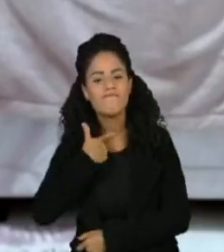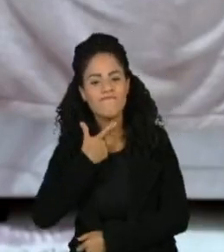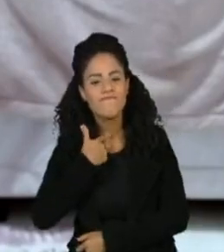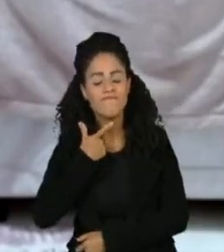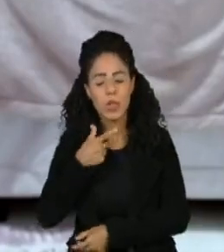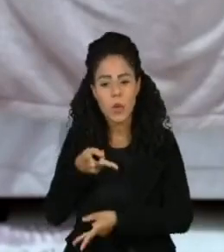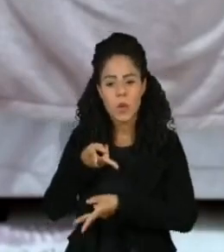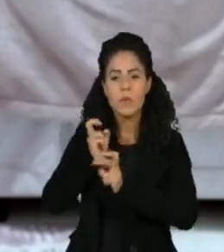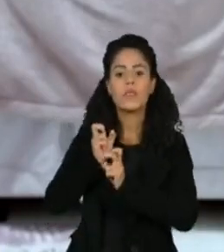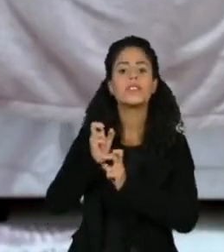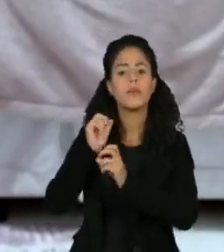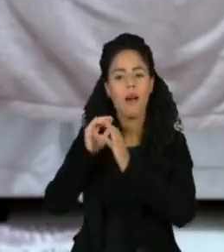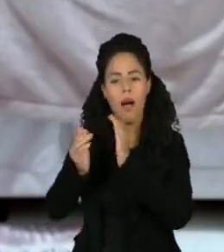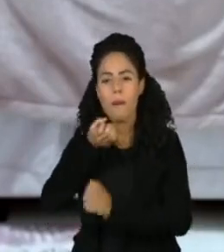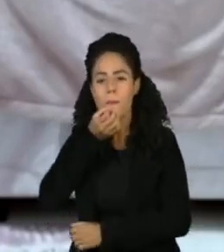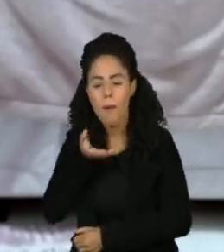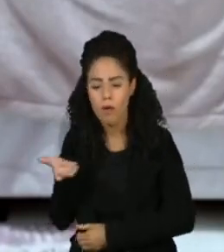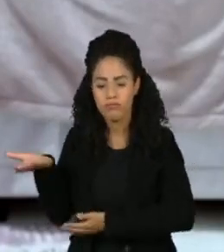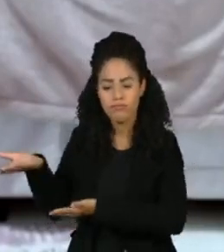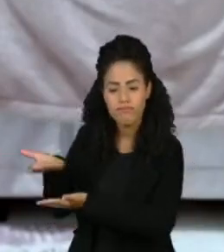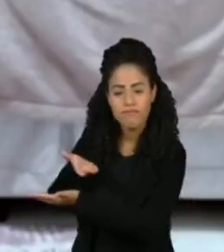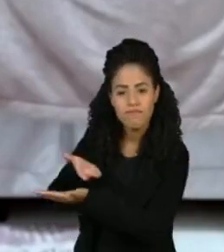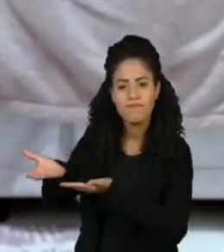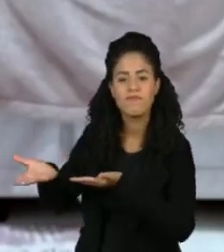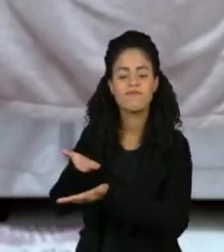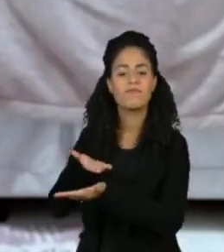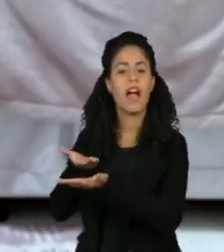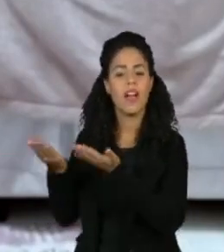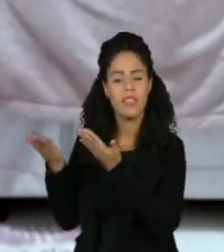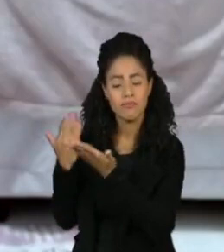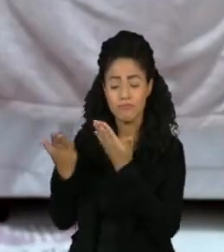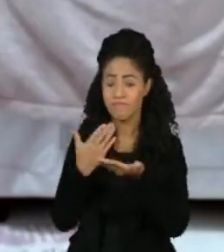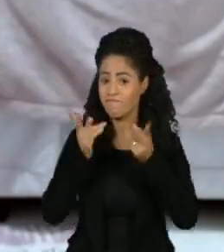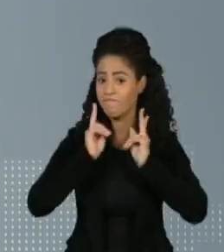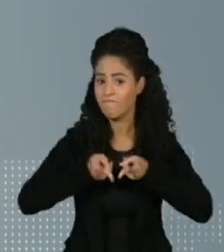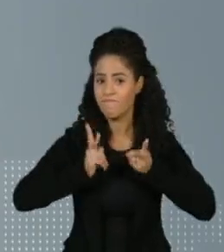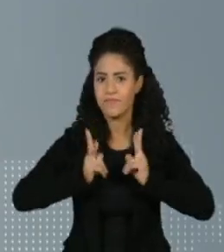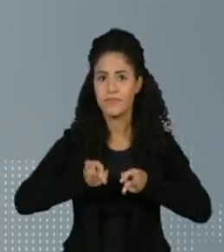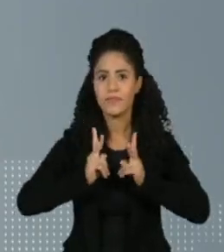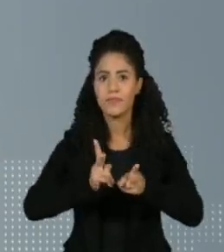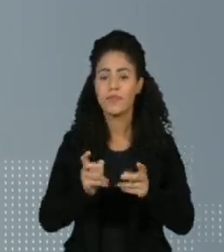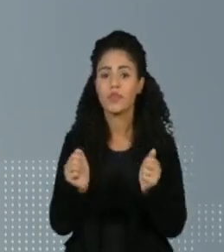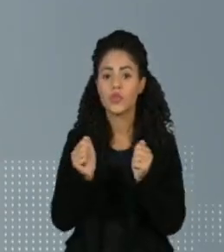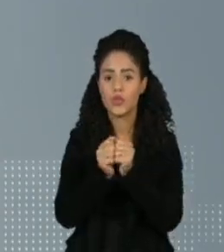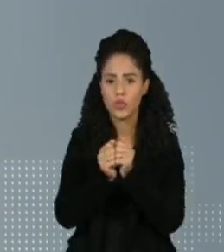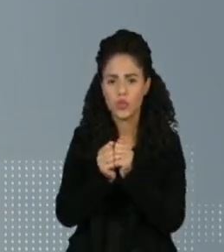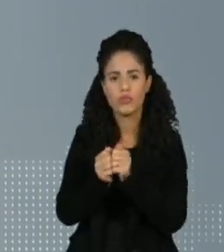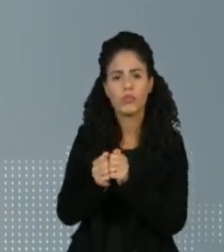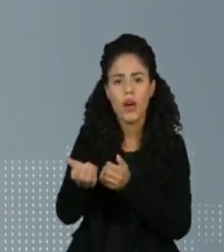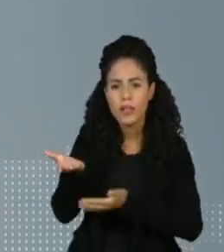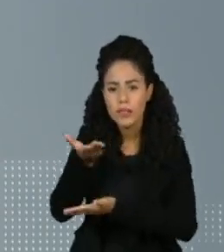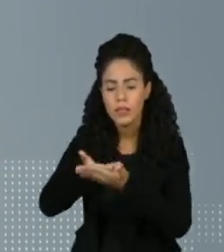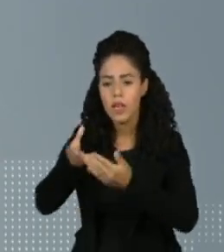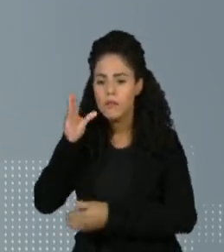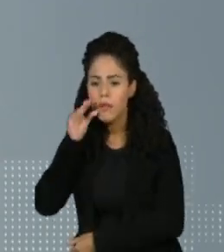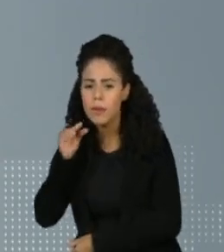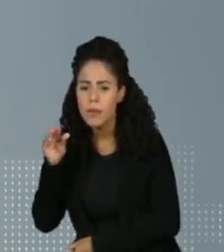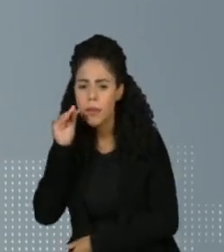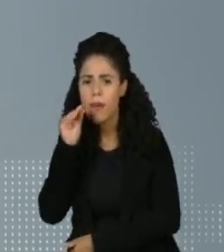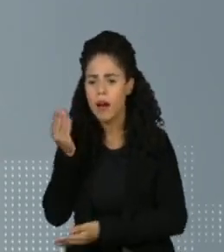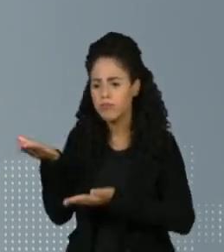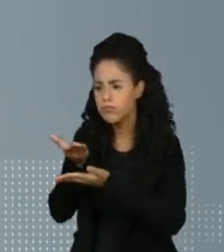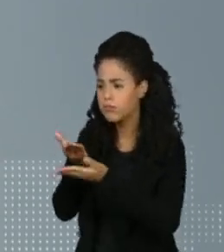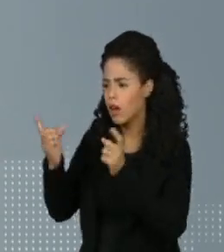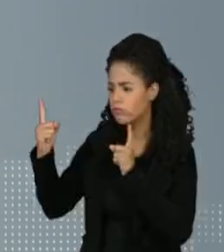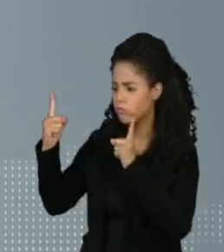eu acho que teve bastante resultado, assim, o fato de eu sempre estar conversando. A estimulação oral com conversas